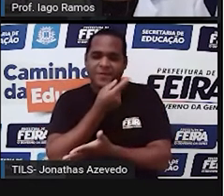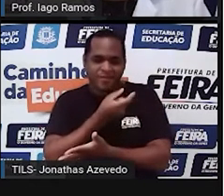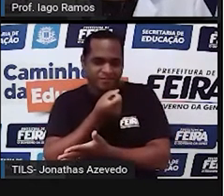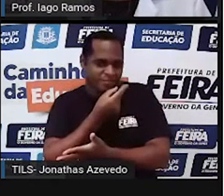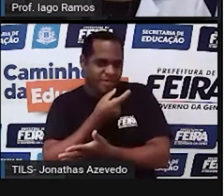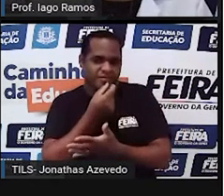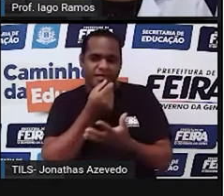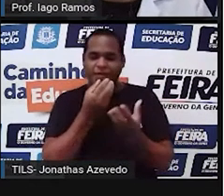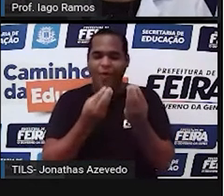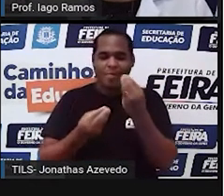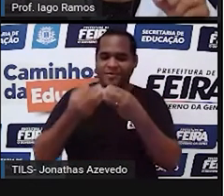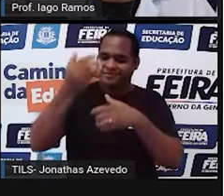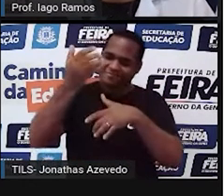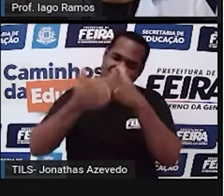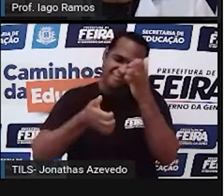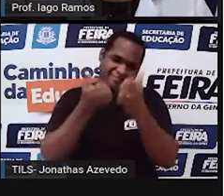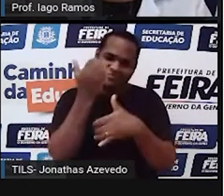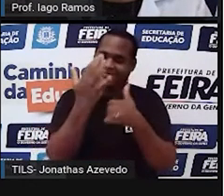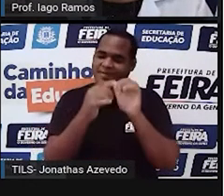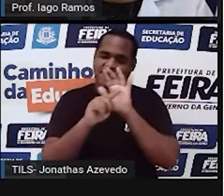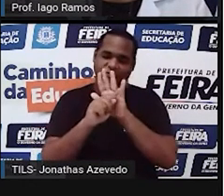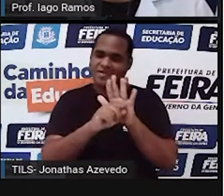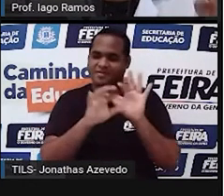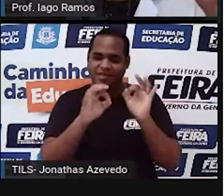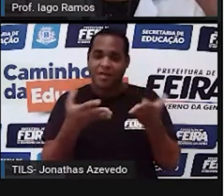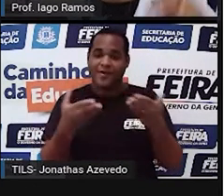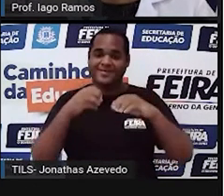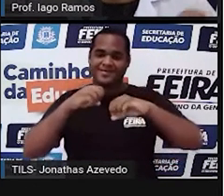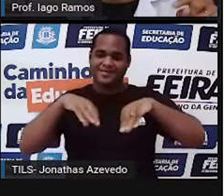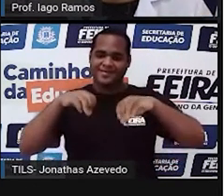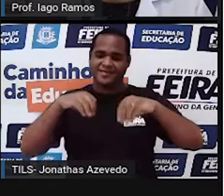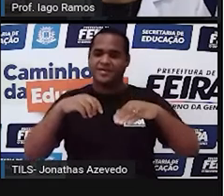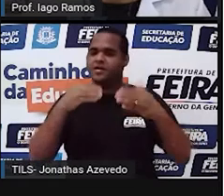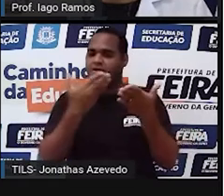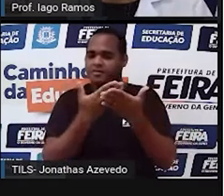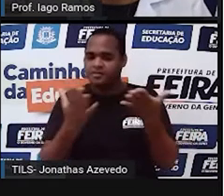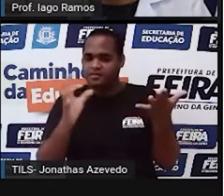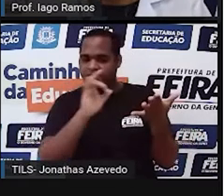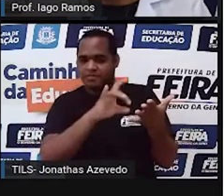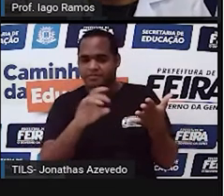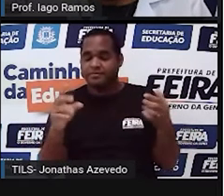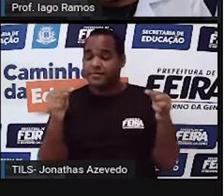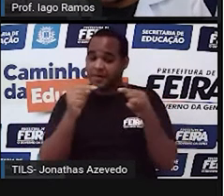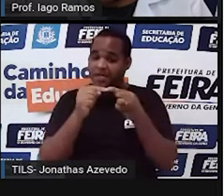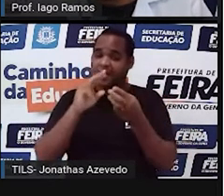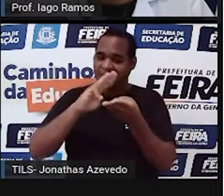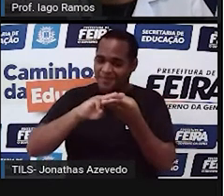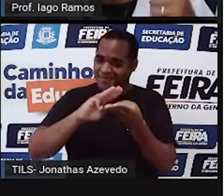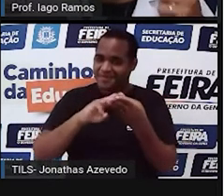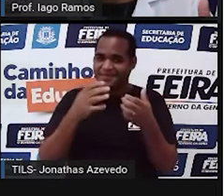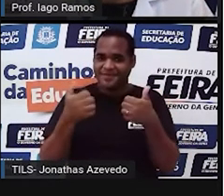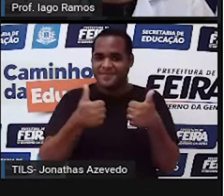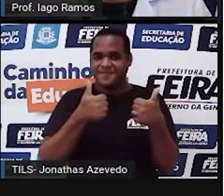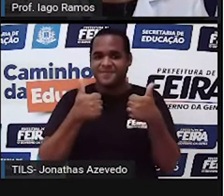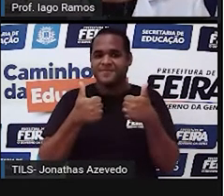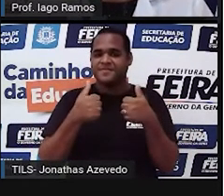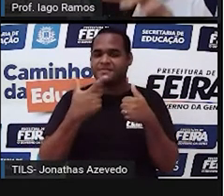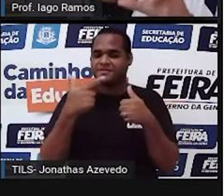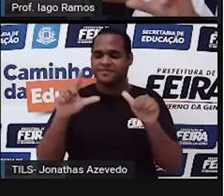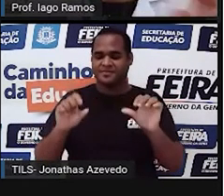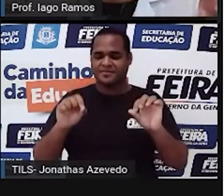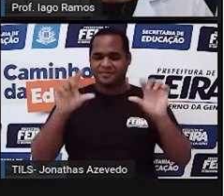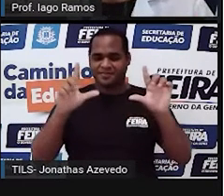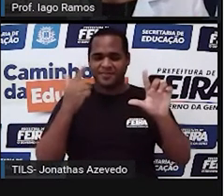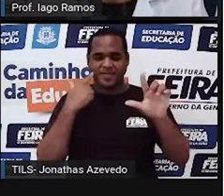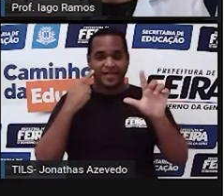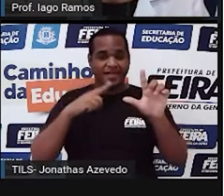riso, de descontração com você aqui na nossa aula, e é claro que envolve matemática. Então, na próxima tela vai aparecer